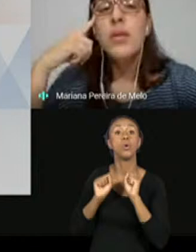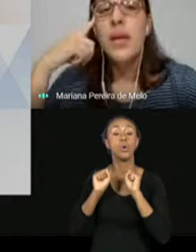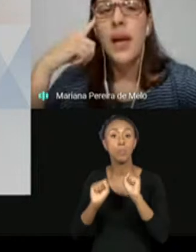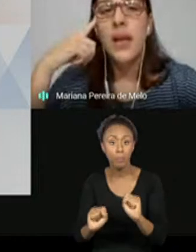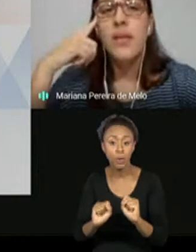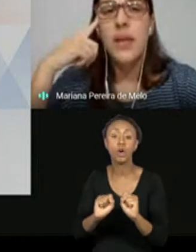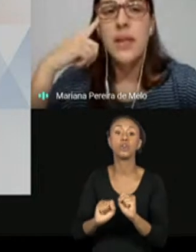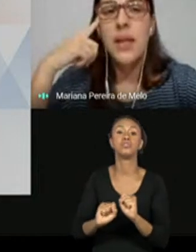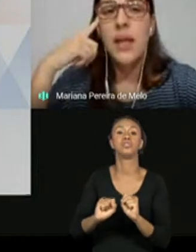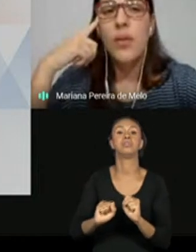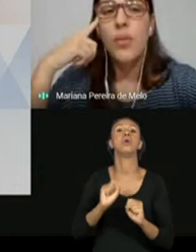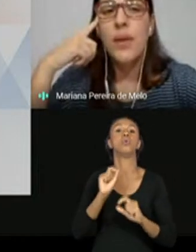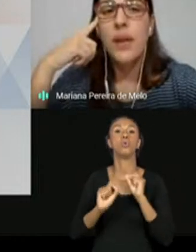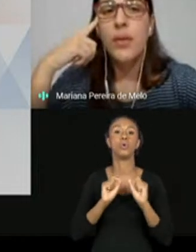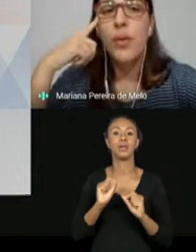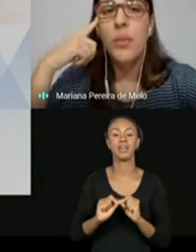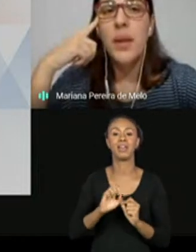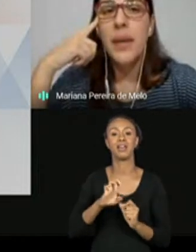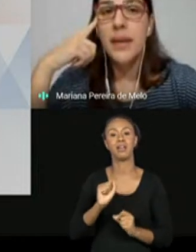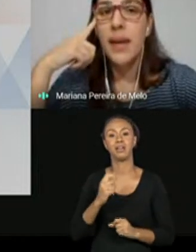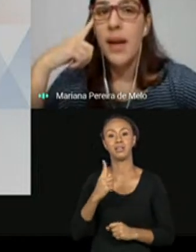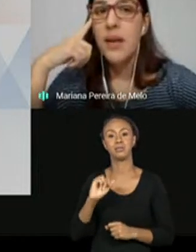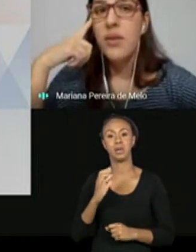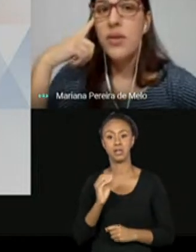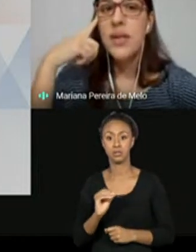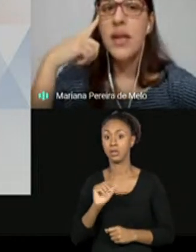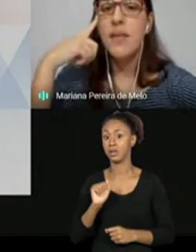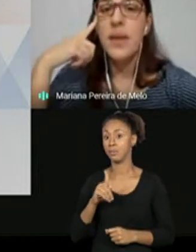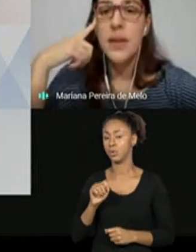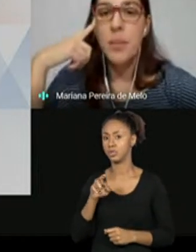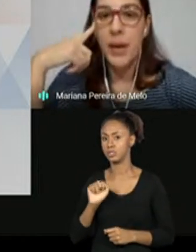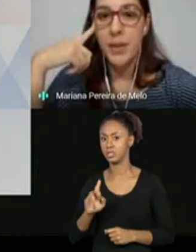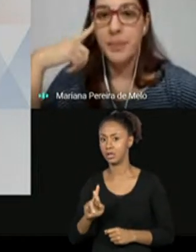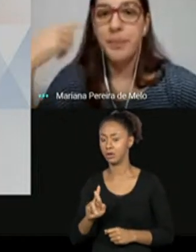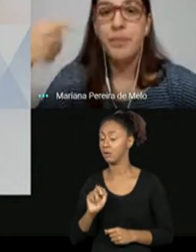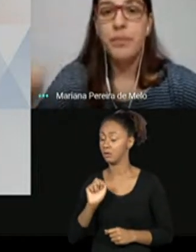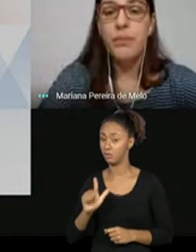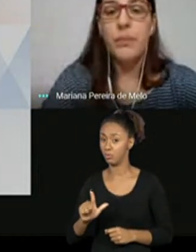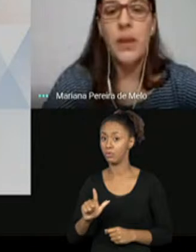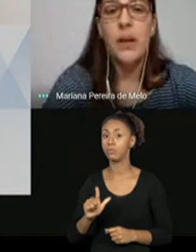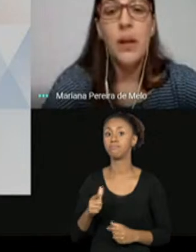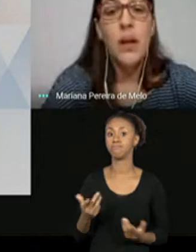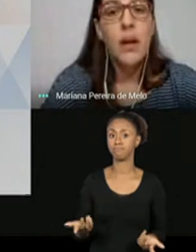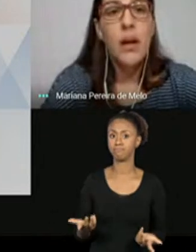qual será que vai ser o evento complementar de sair a face par?